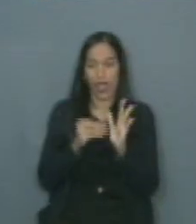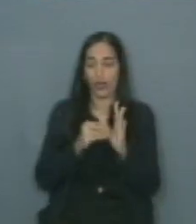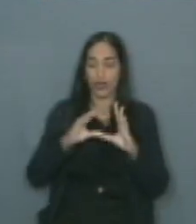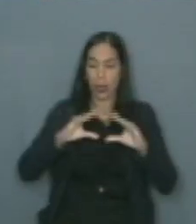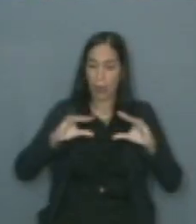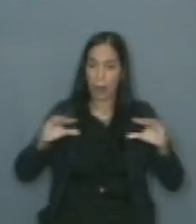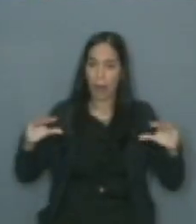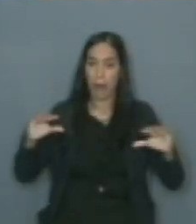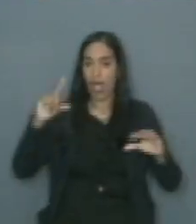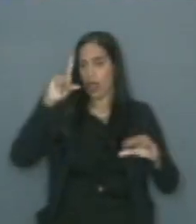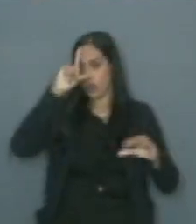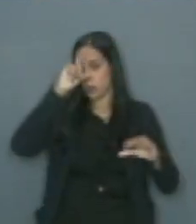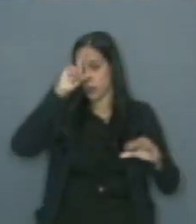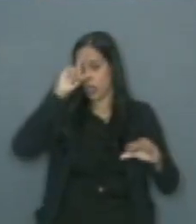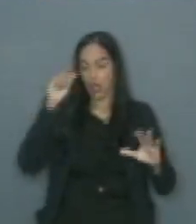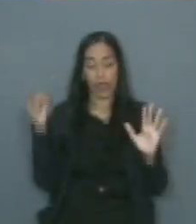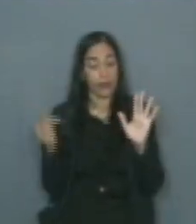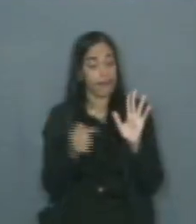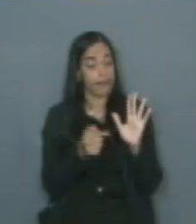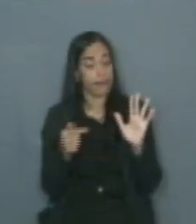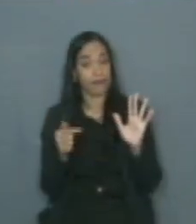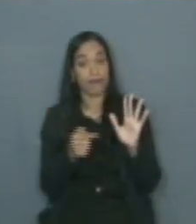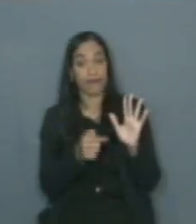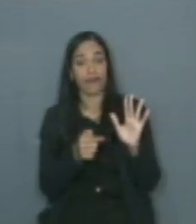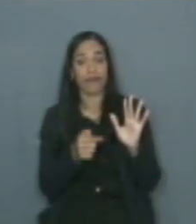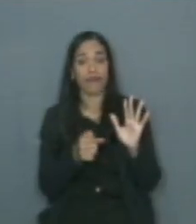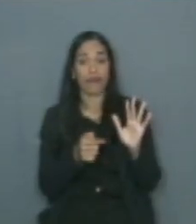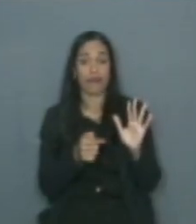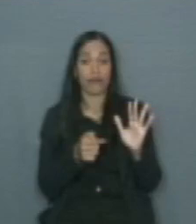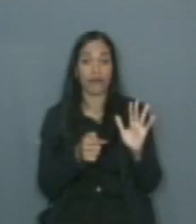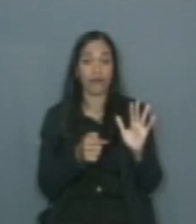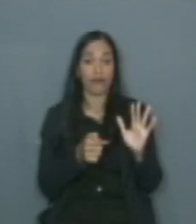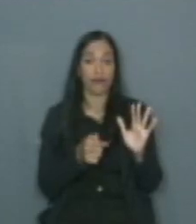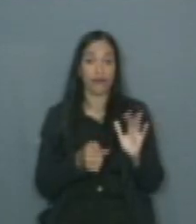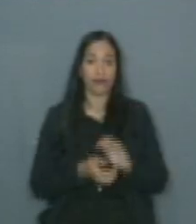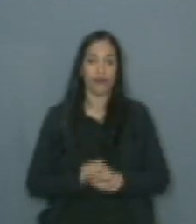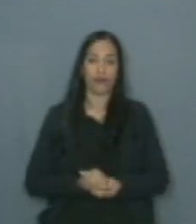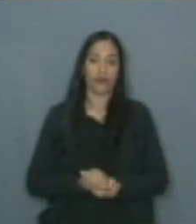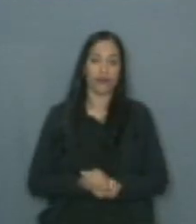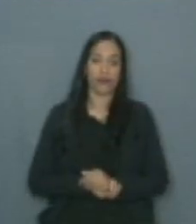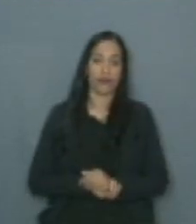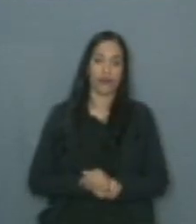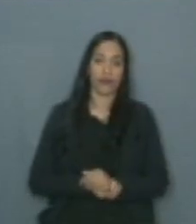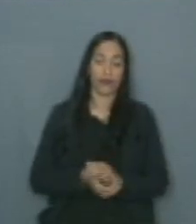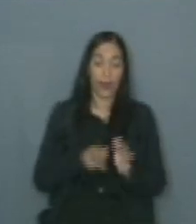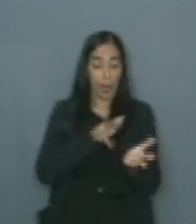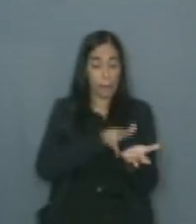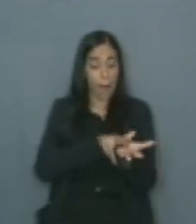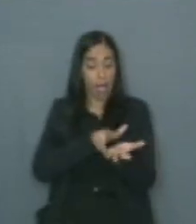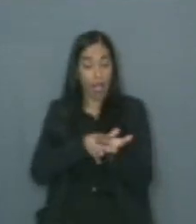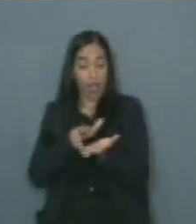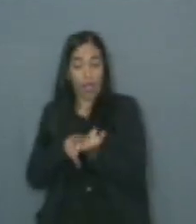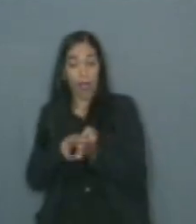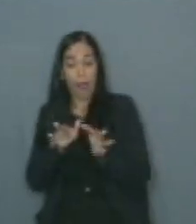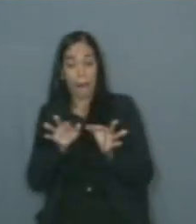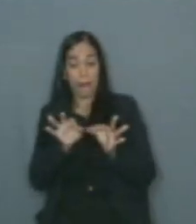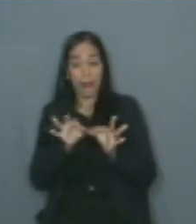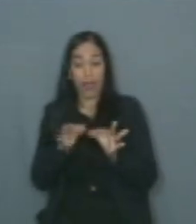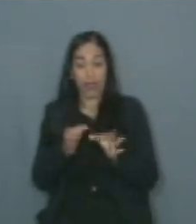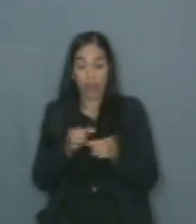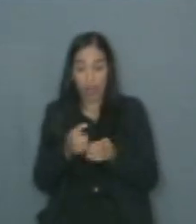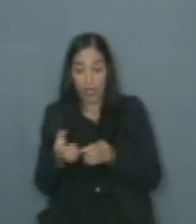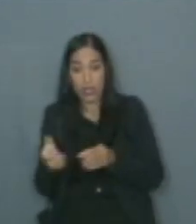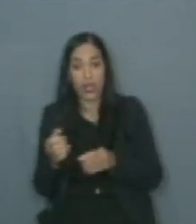hospitalar. Isso daqui é uma mangueira. Isso daqui são macas hospitalares. Isso daqui